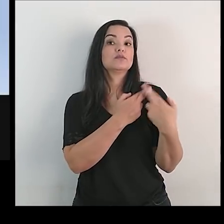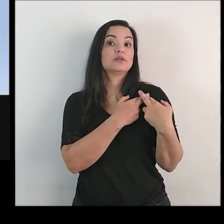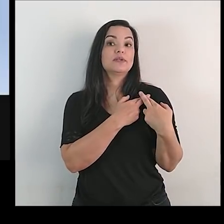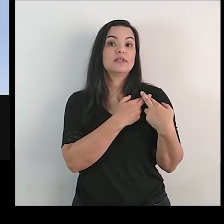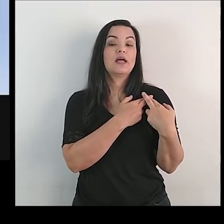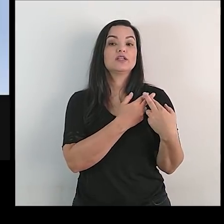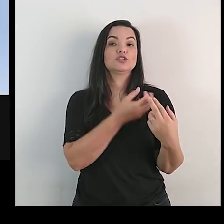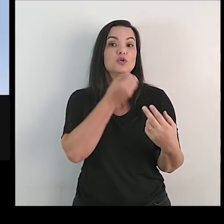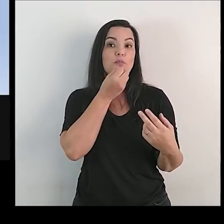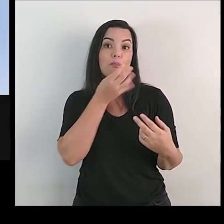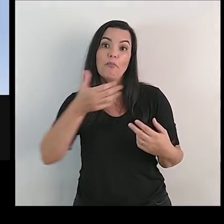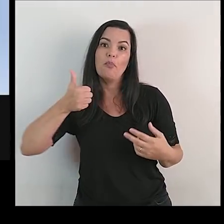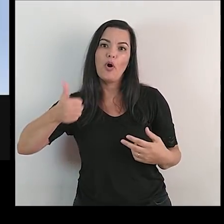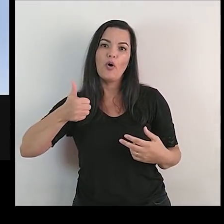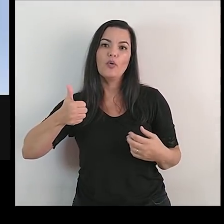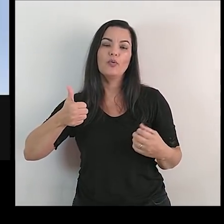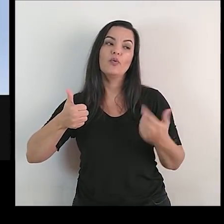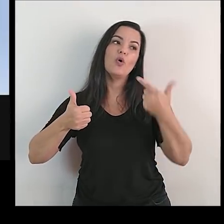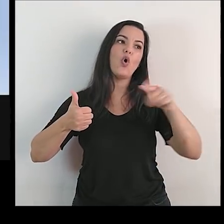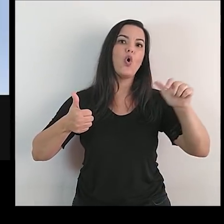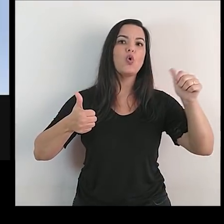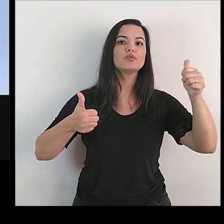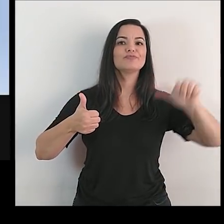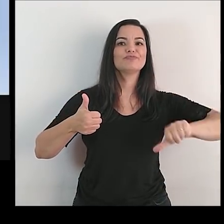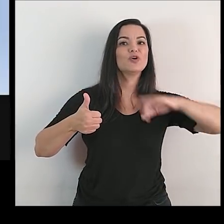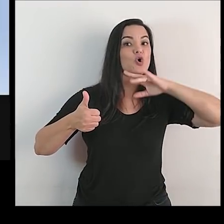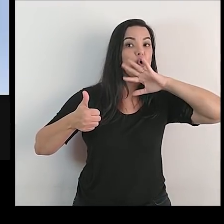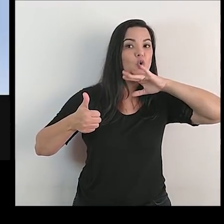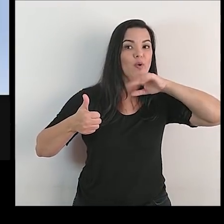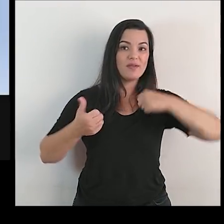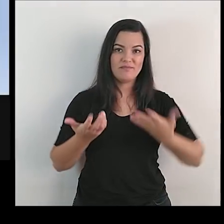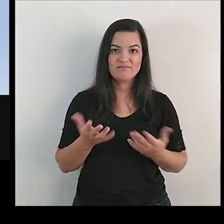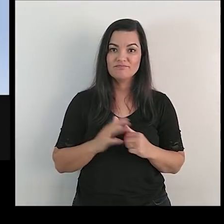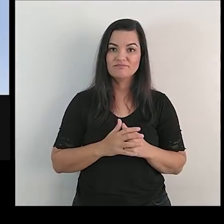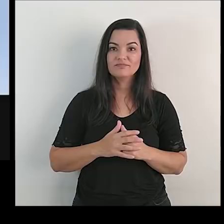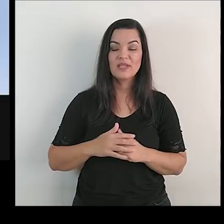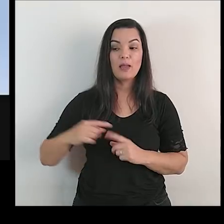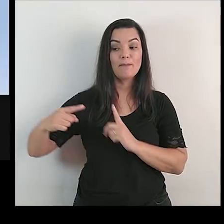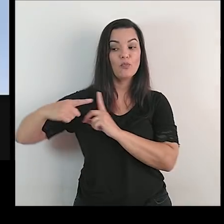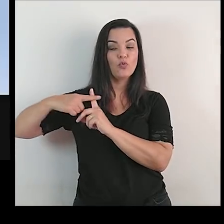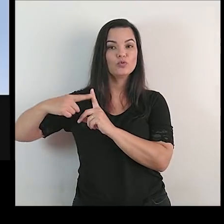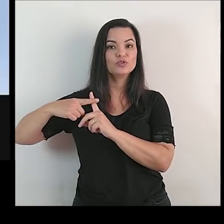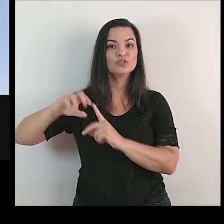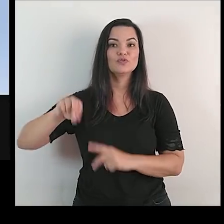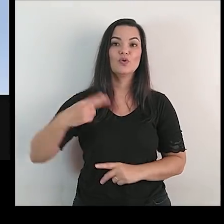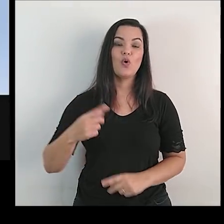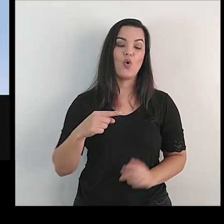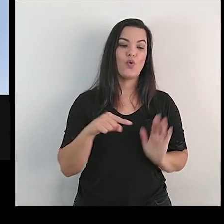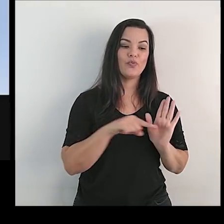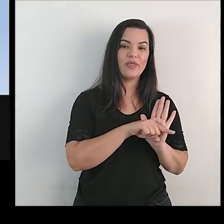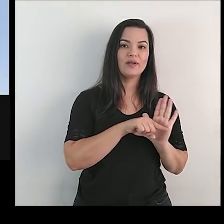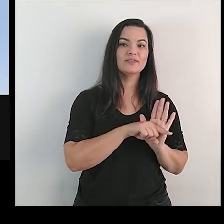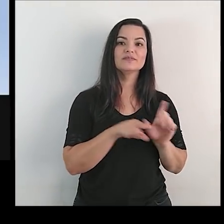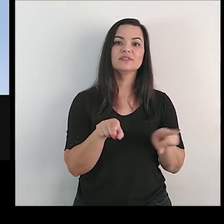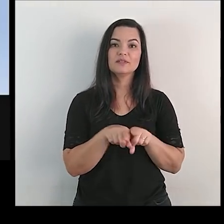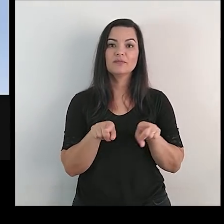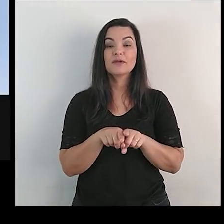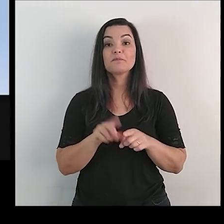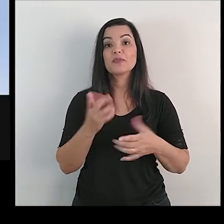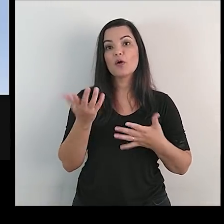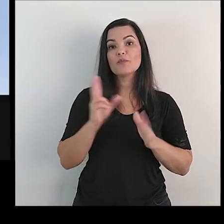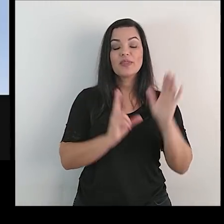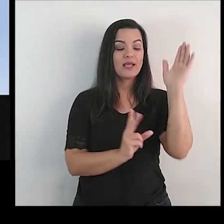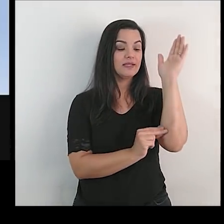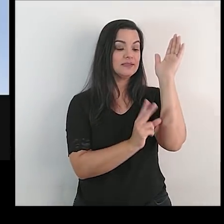de um papel positivo, quanto um papel negativo. As cigarras, dentro de uma cadeia alimentar, de uma teia